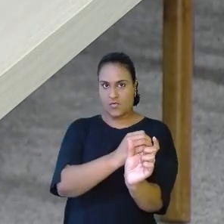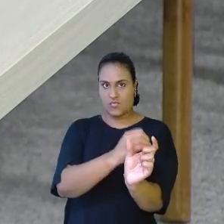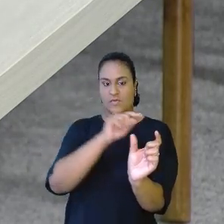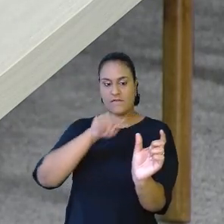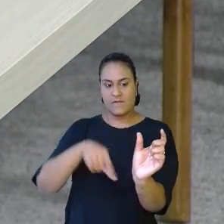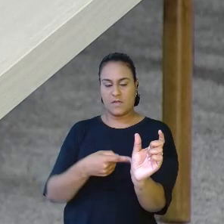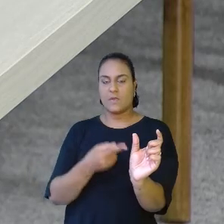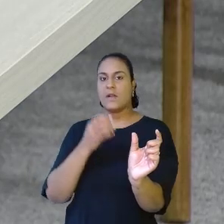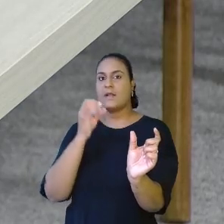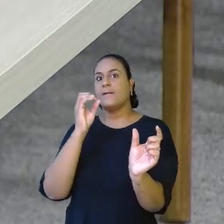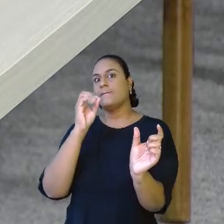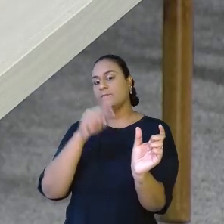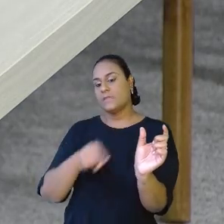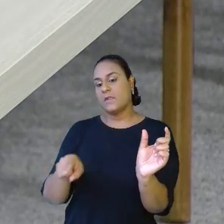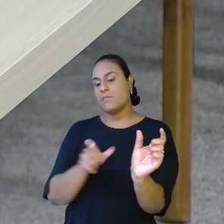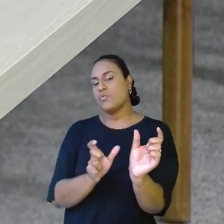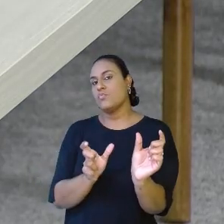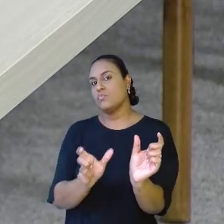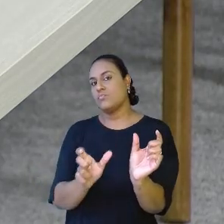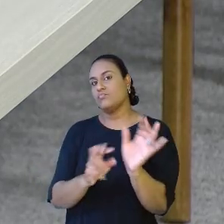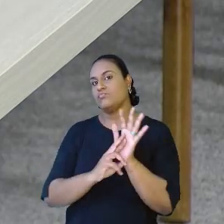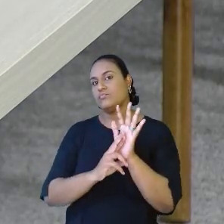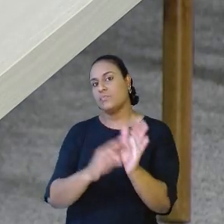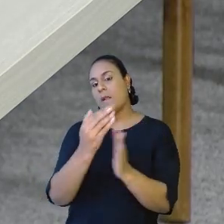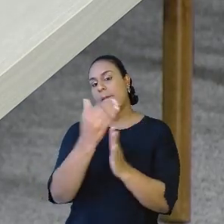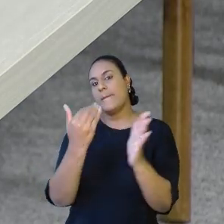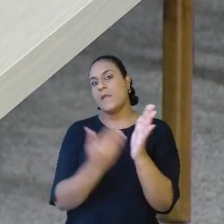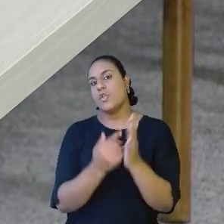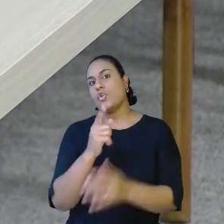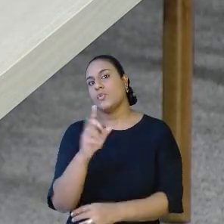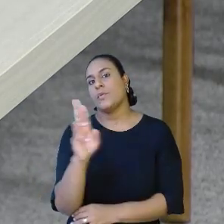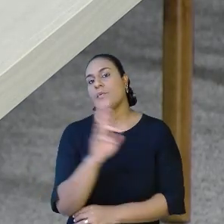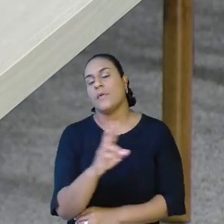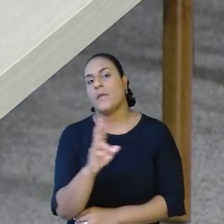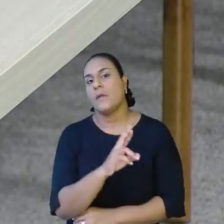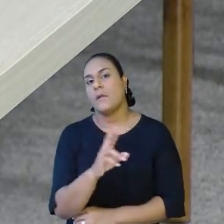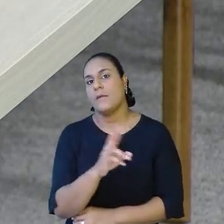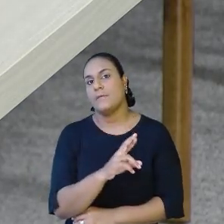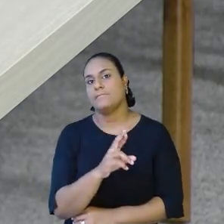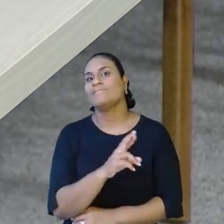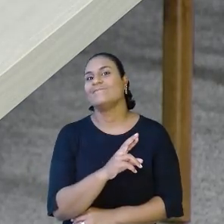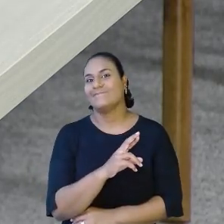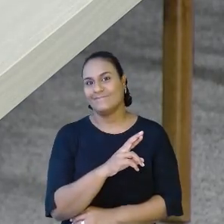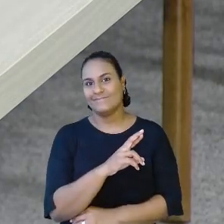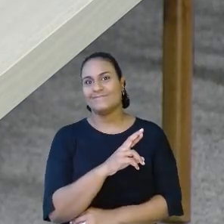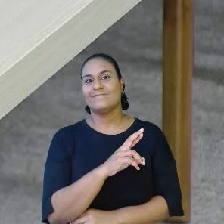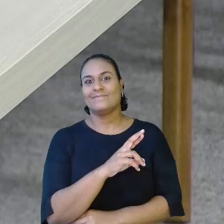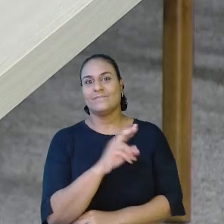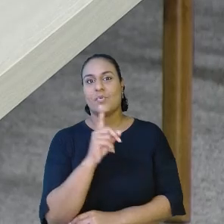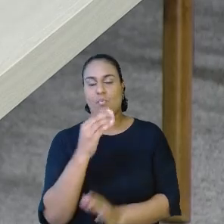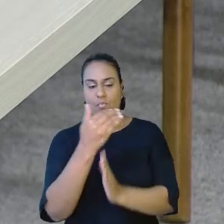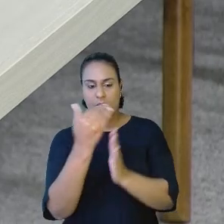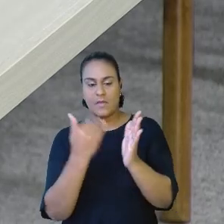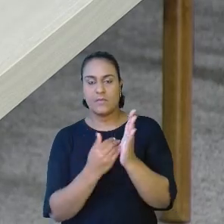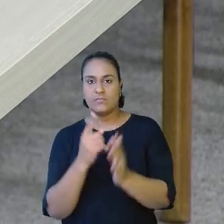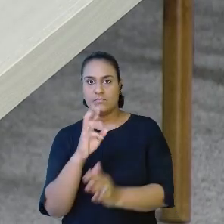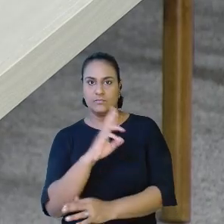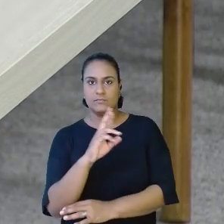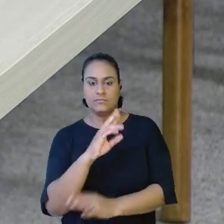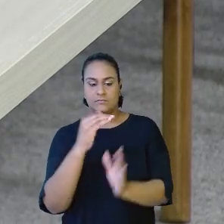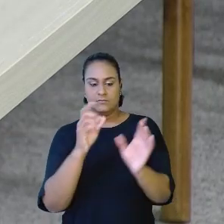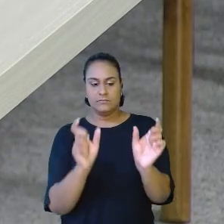vírgula e representamos a parte que é menor do que o inteiro. Neste caso, menor do que o